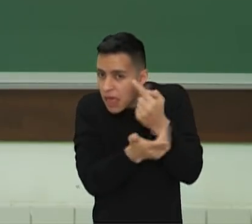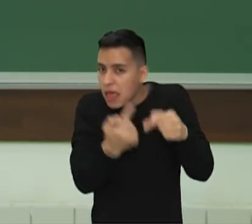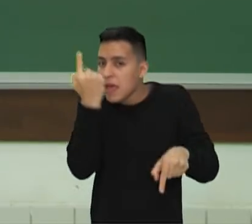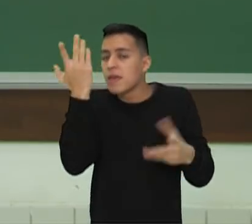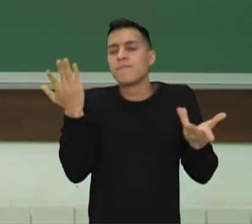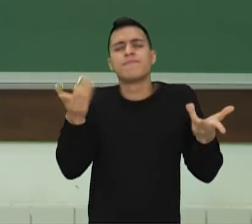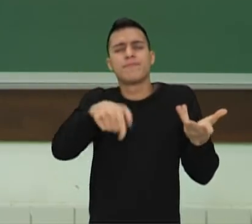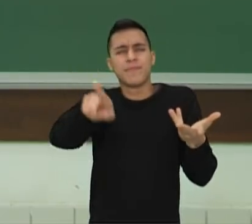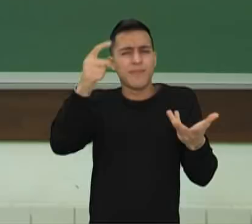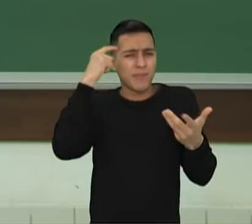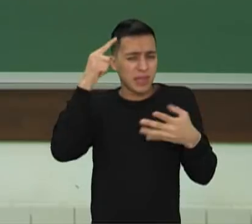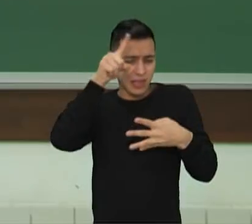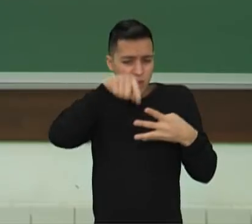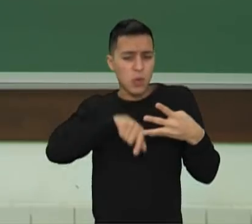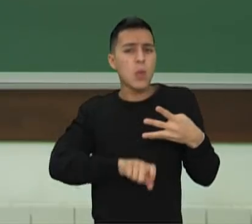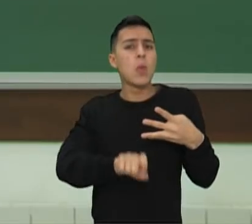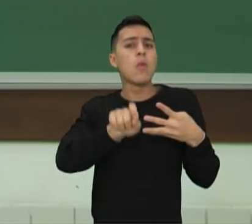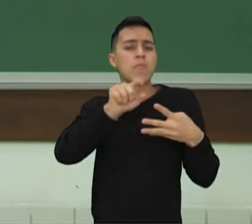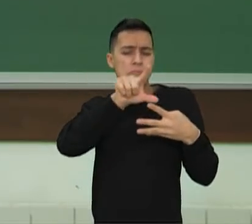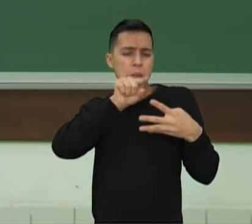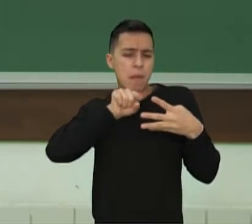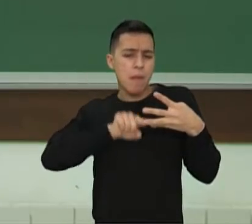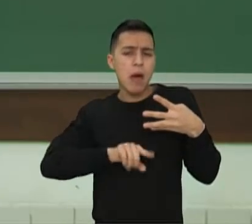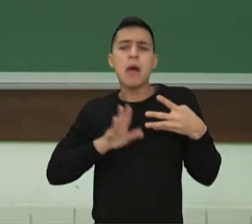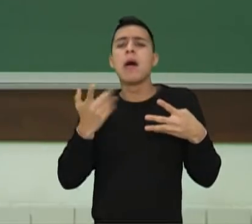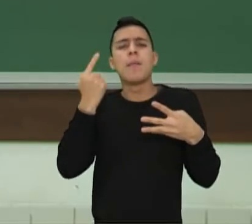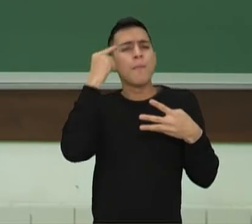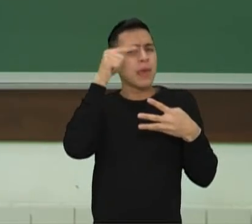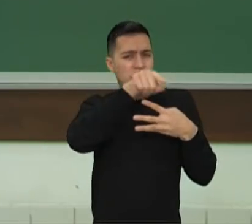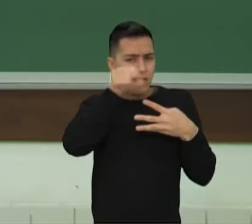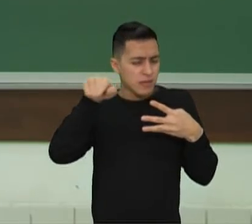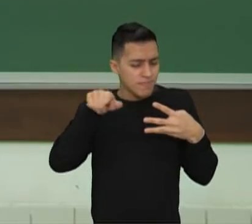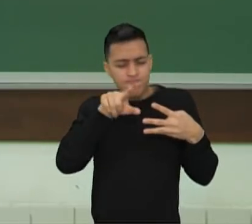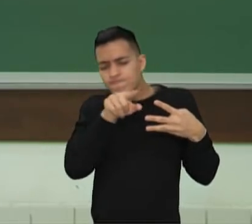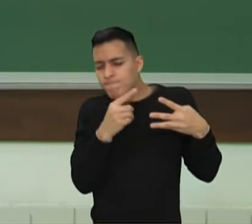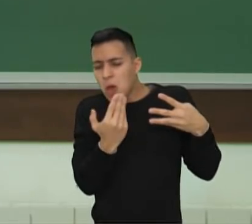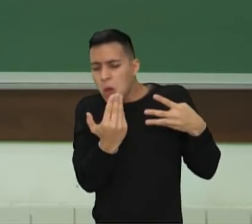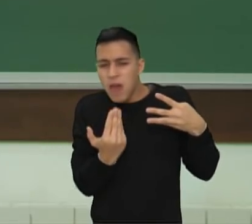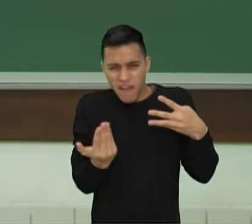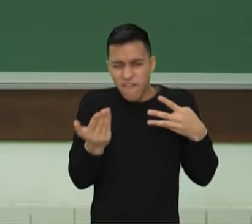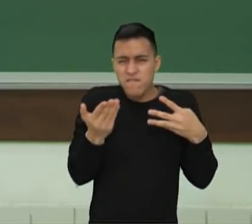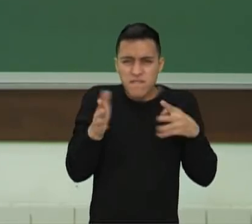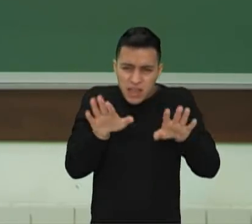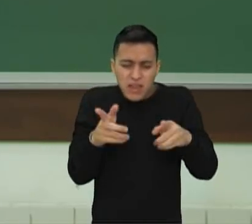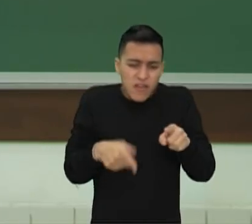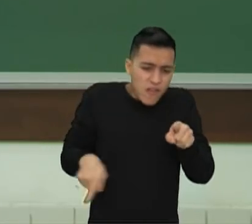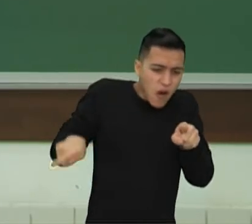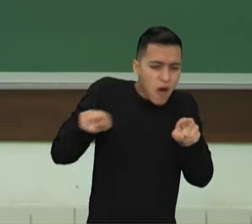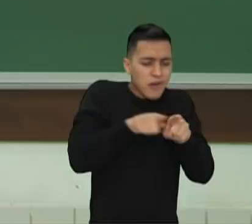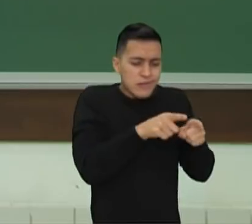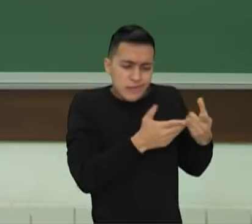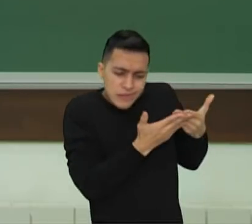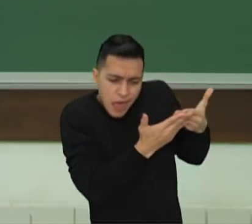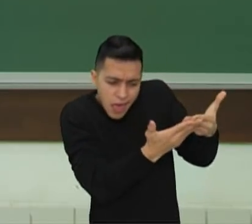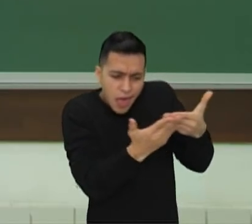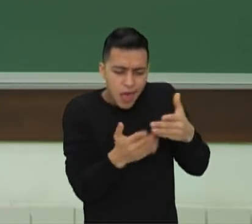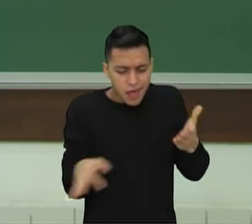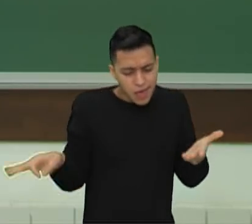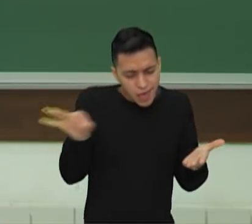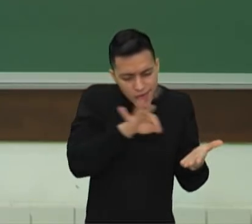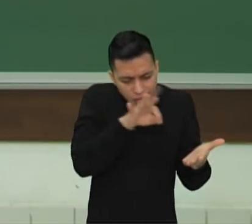Então, pensa nas 4 alternativas. For o caso, volta um pouquinho no que a gente conversou no seu